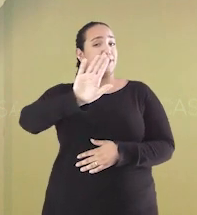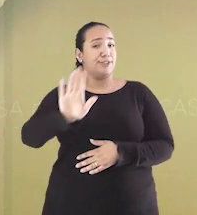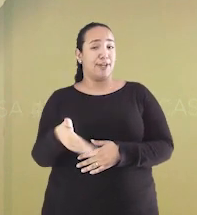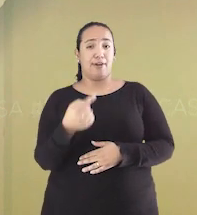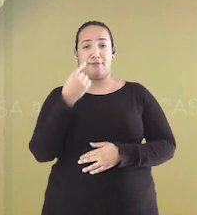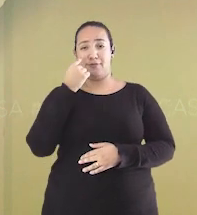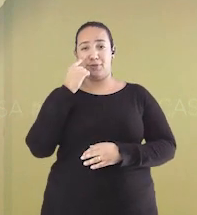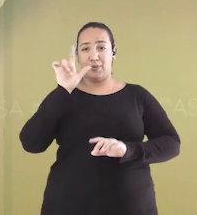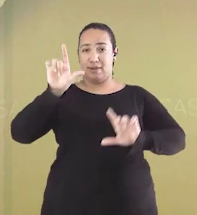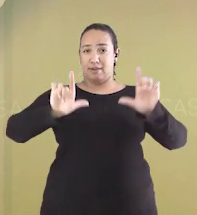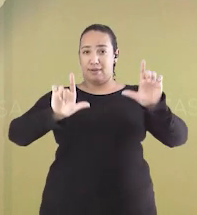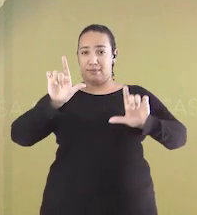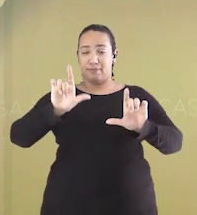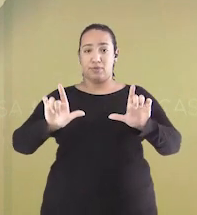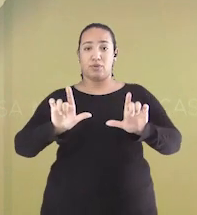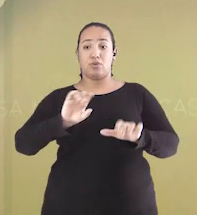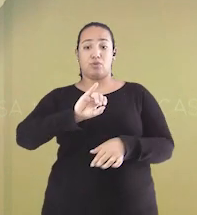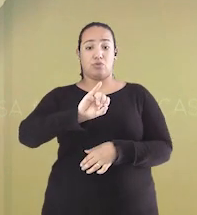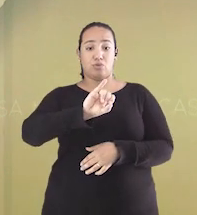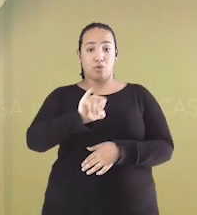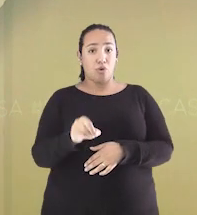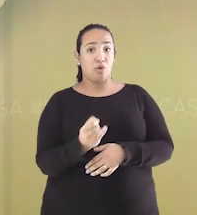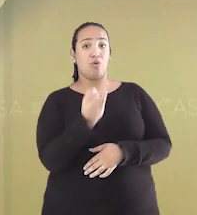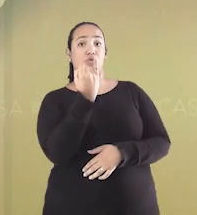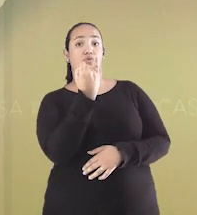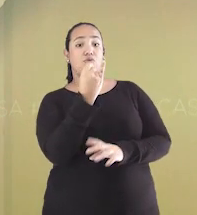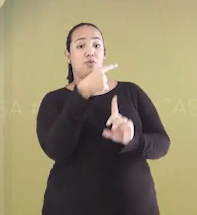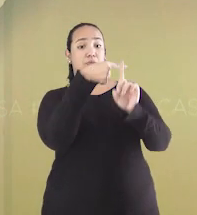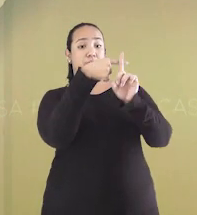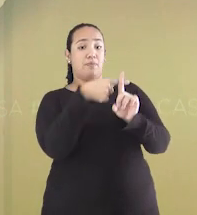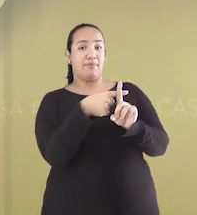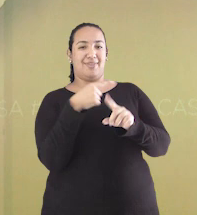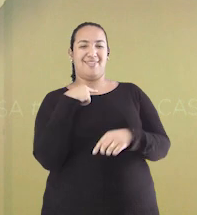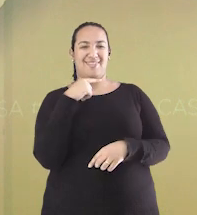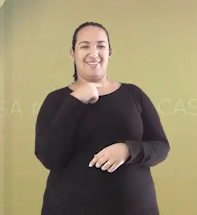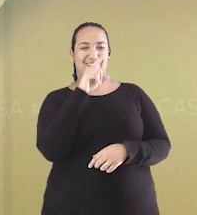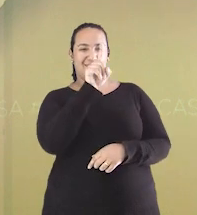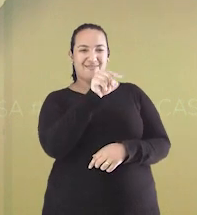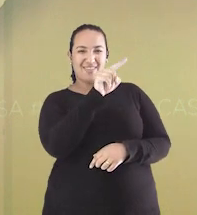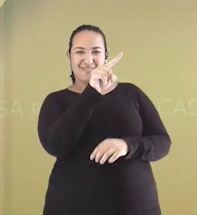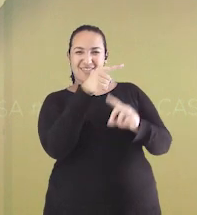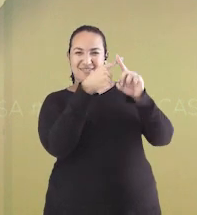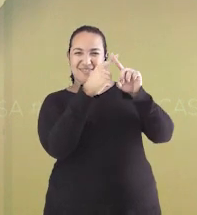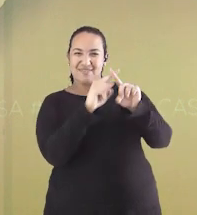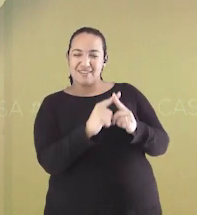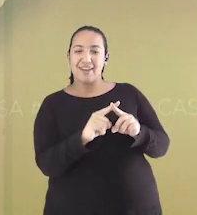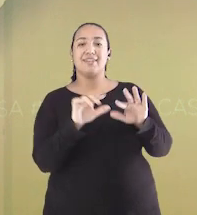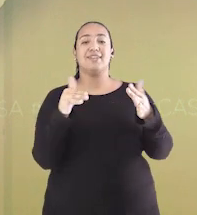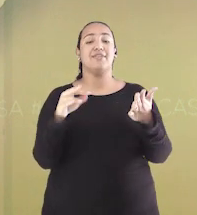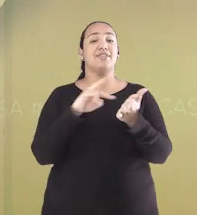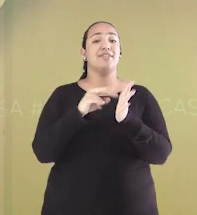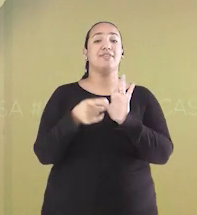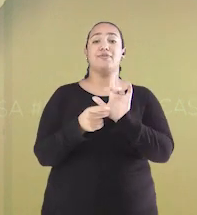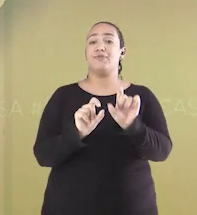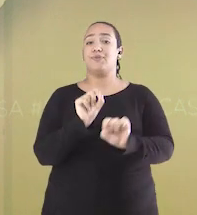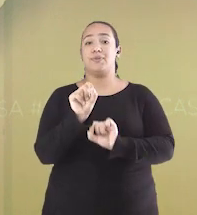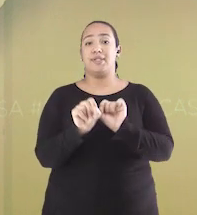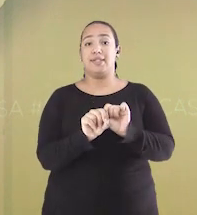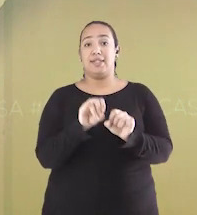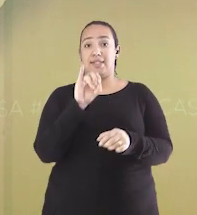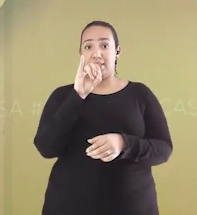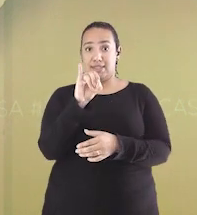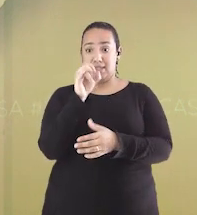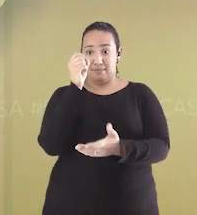a frase com juros ou um asteriscozinho em cima. E isso quer dizer que o valor a ser pago